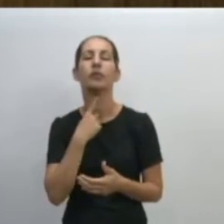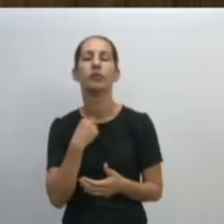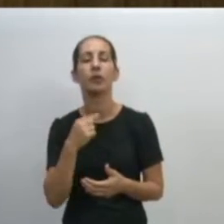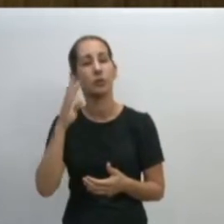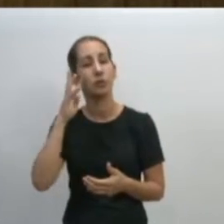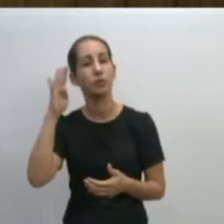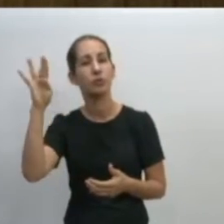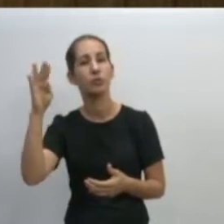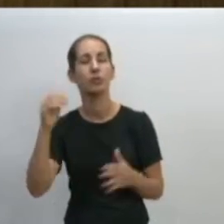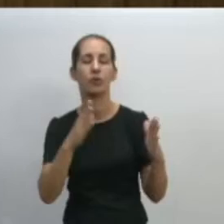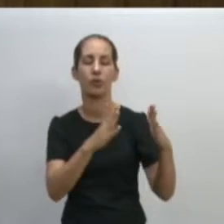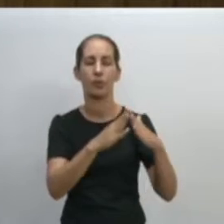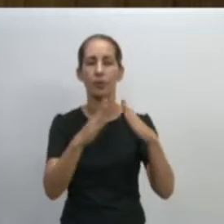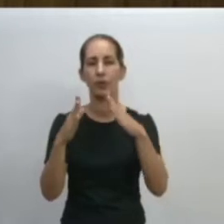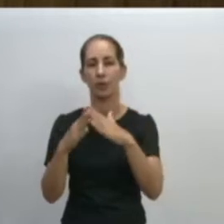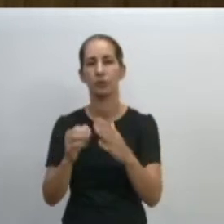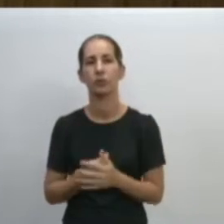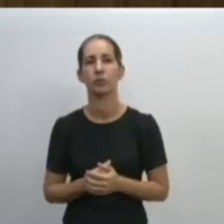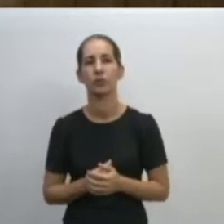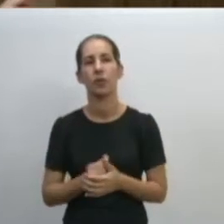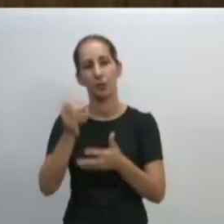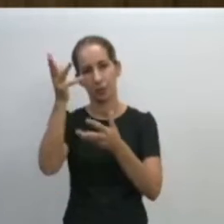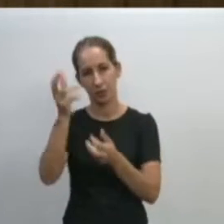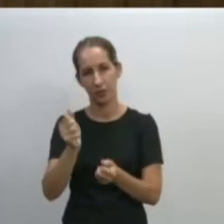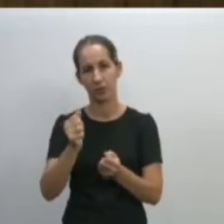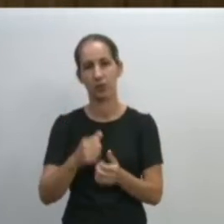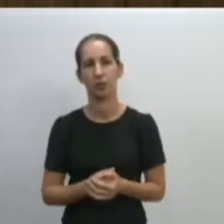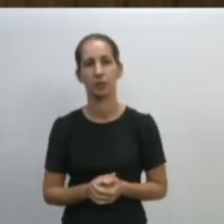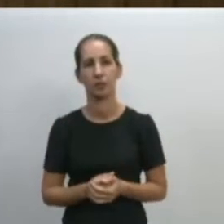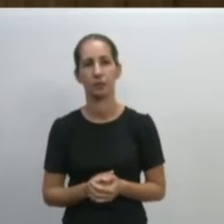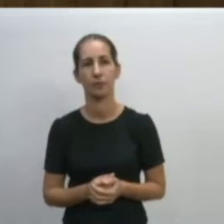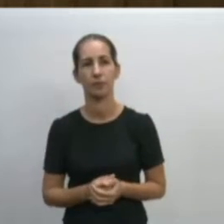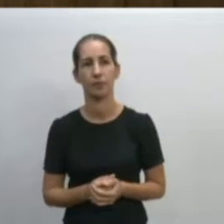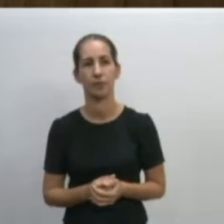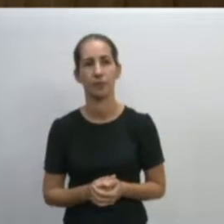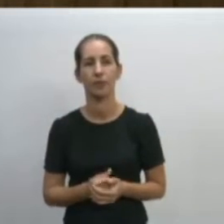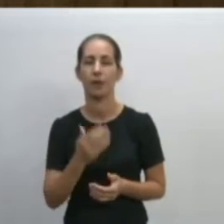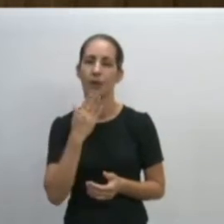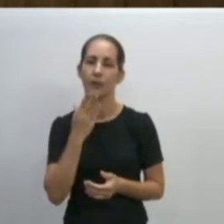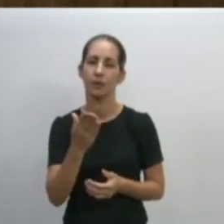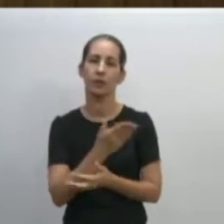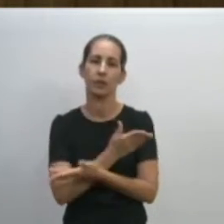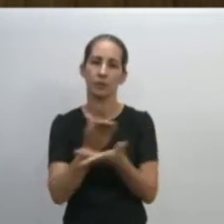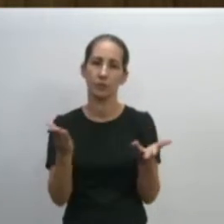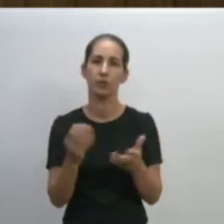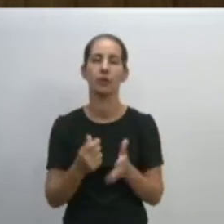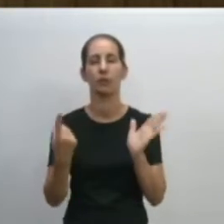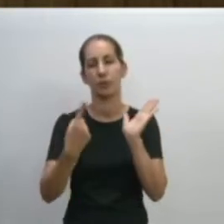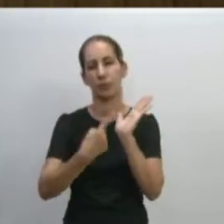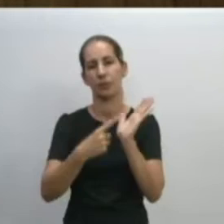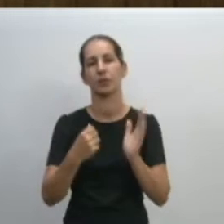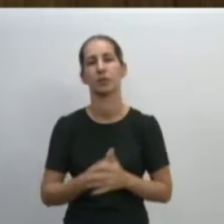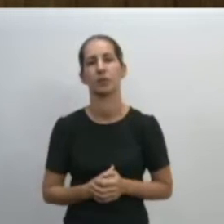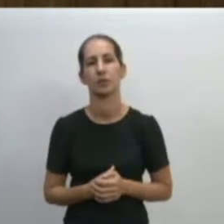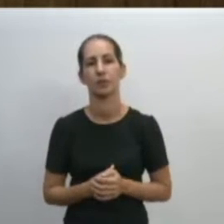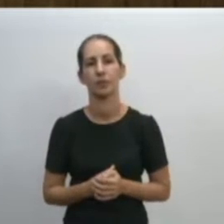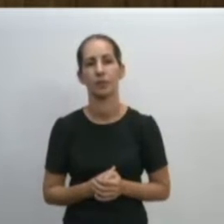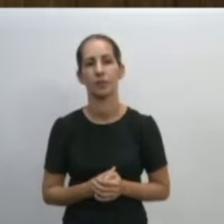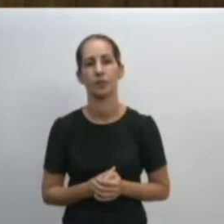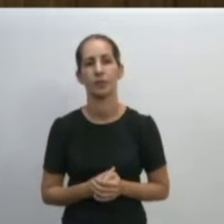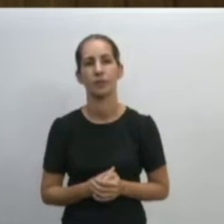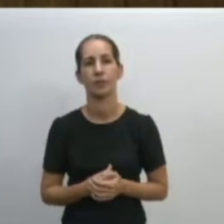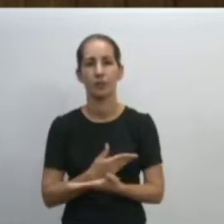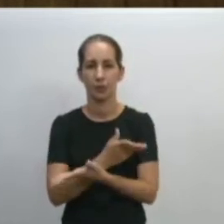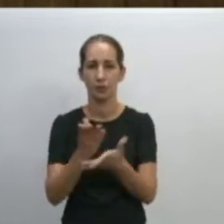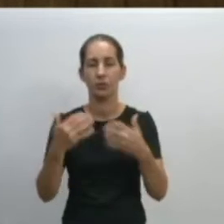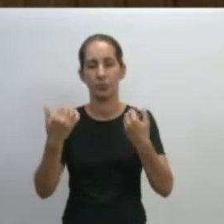um sonho dos moradores que é materializado naquelas emendas. Então, aqui eu faço um apelo para que sejam cumpridas, e é isso. Né, a